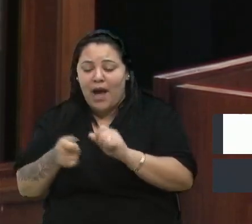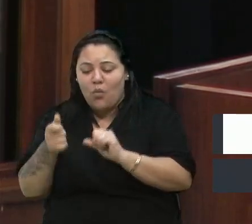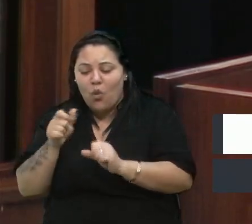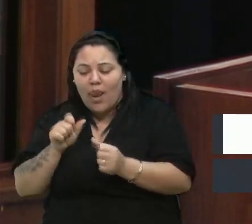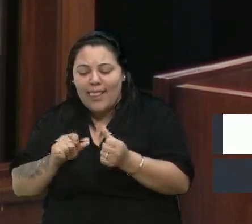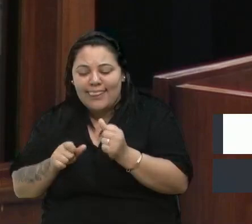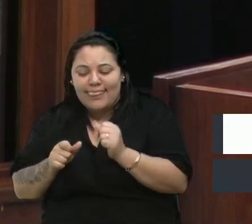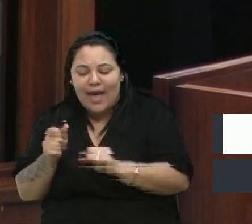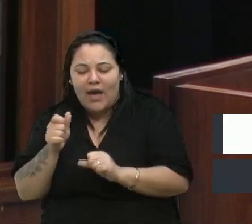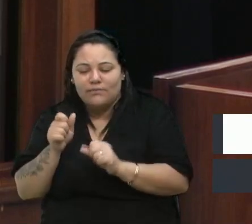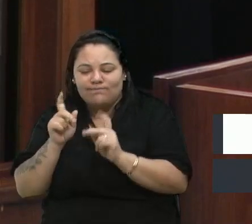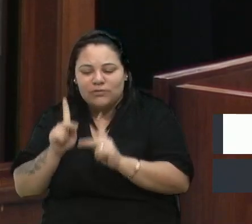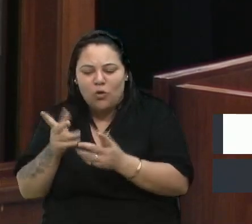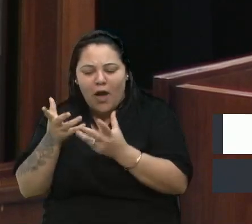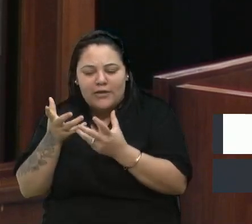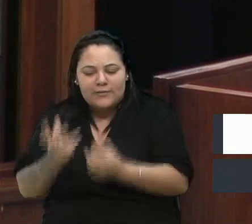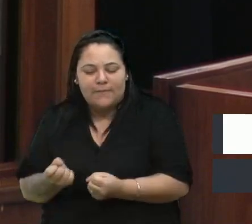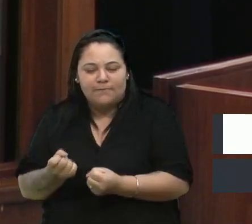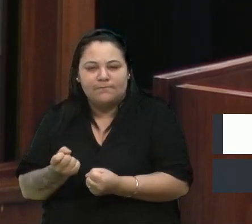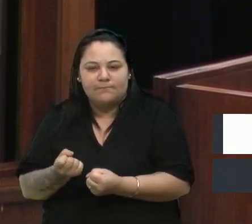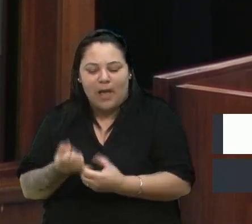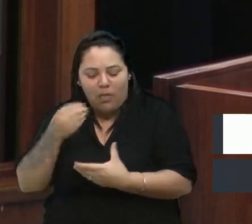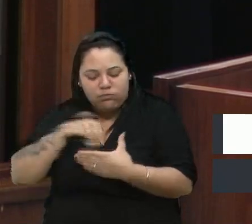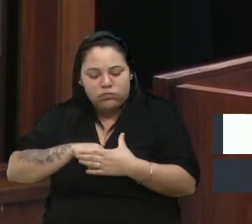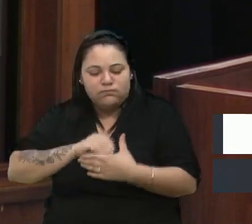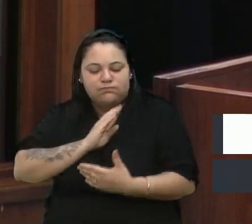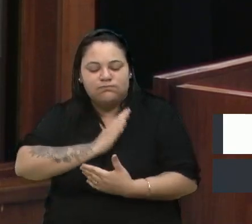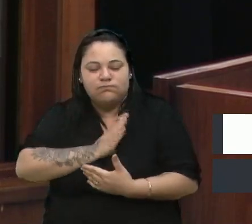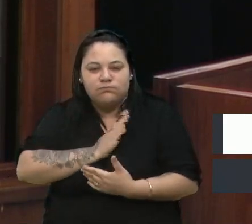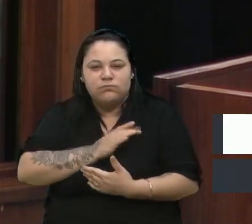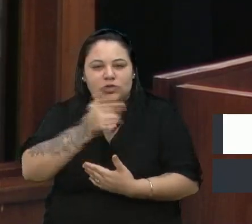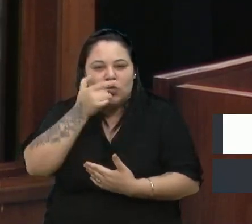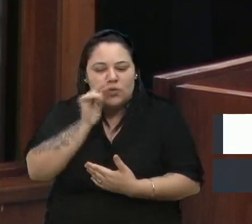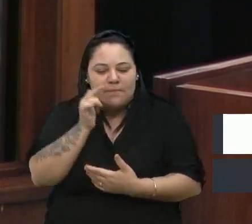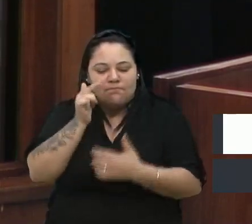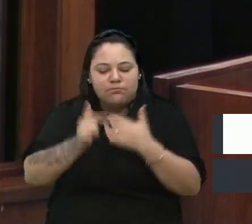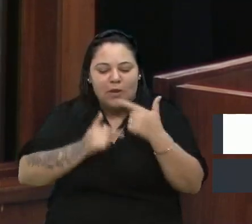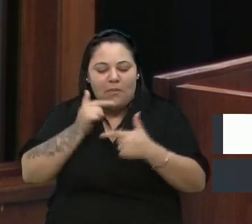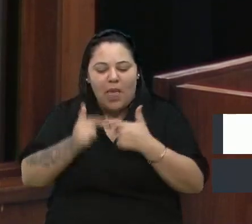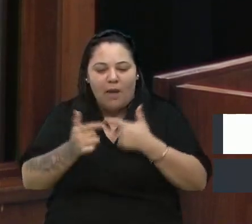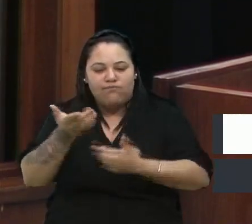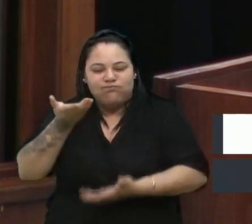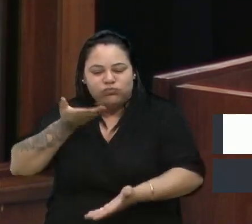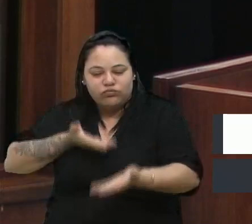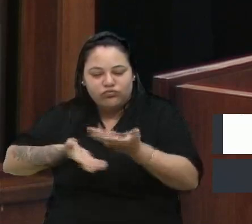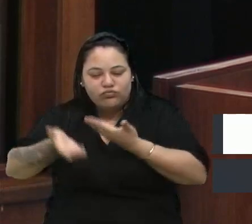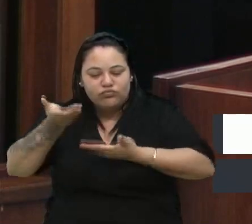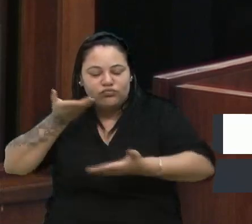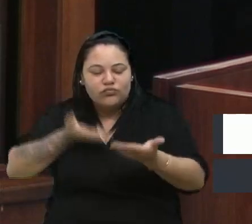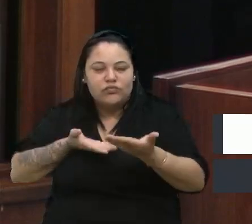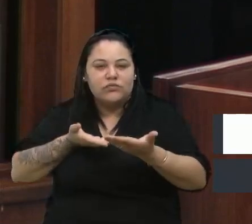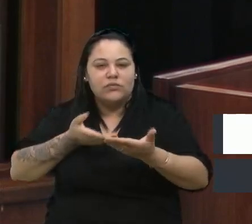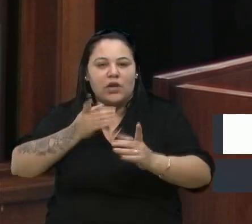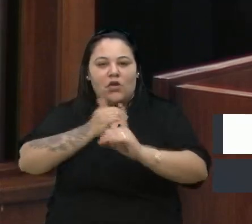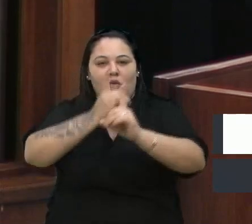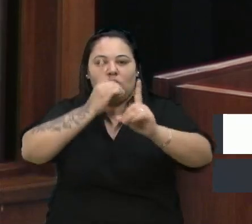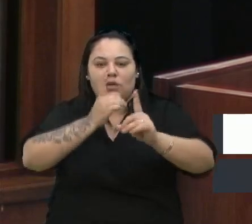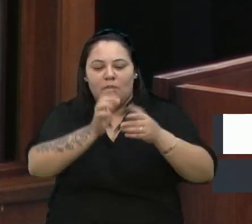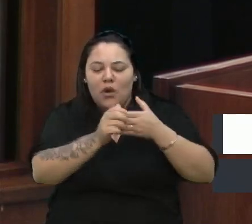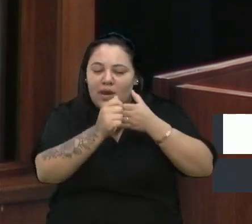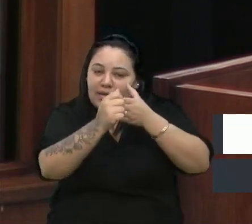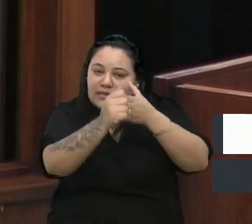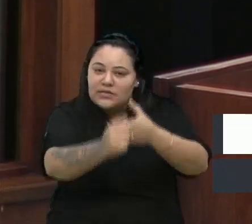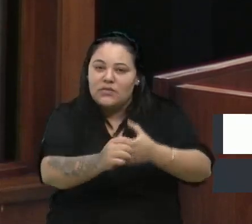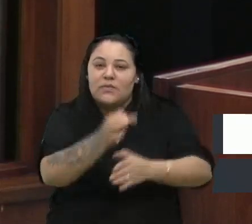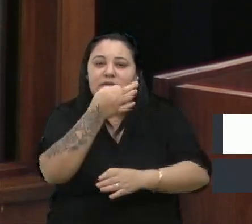pode, trabalhando essas diferenças, encontrar uma direção, uma orientação para essa cidade e para essa região.